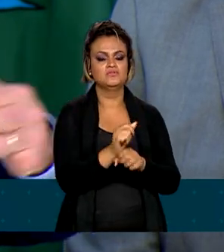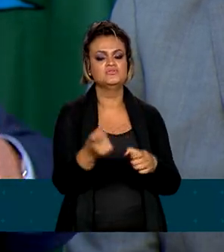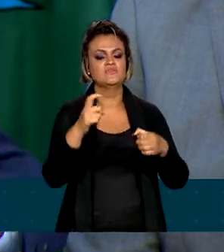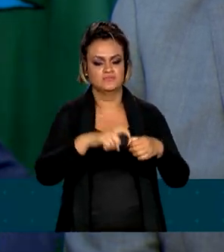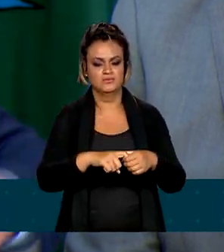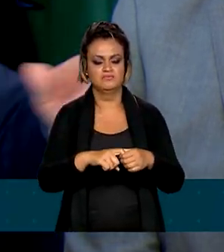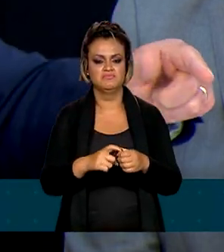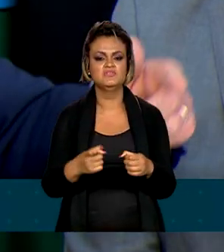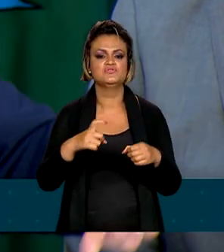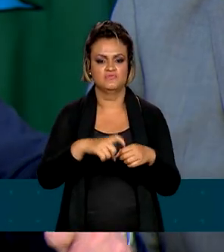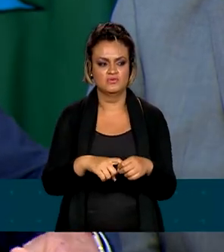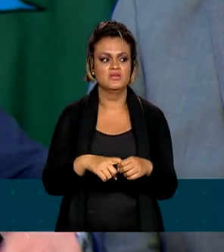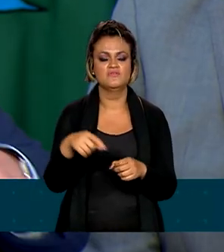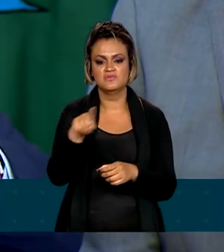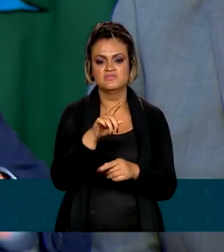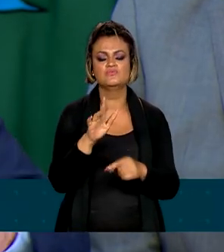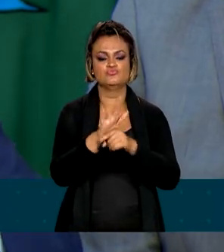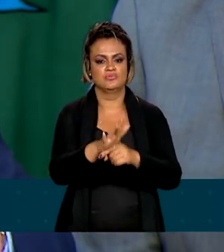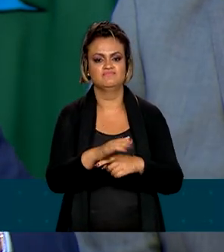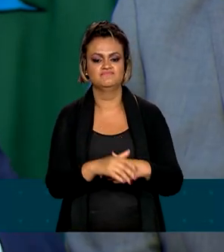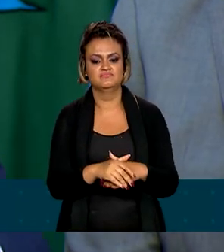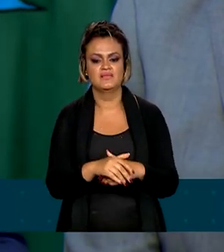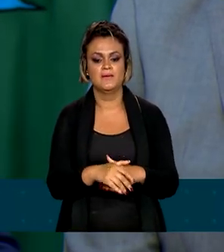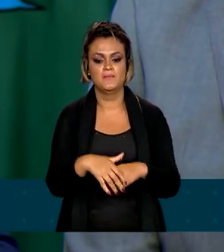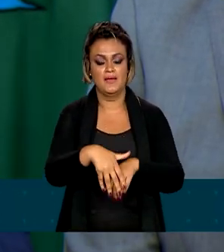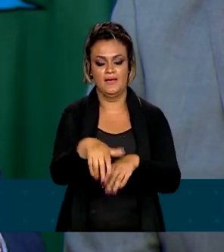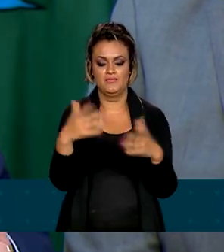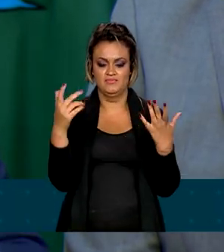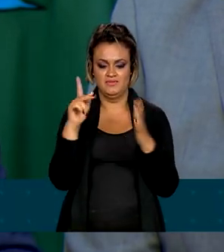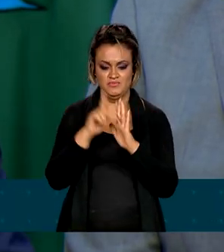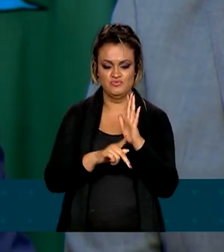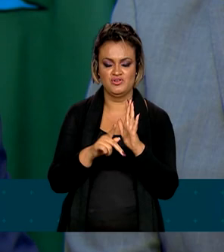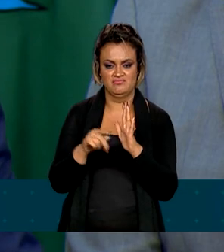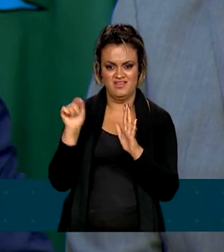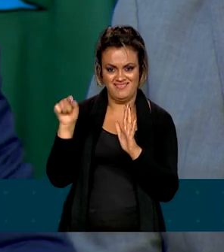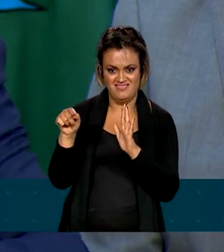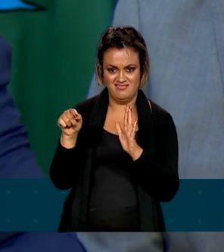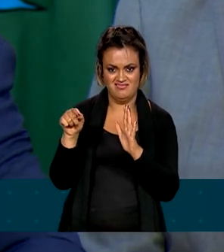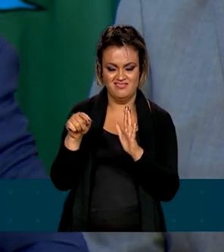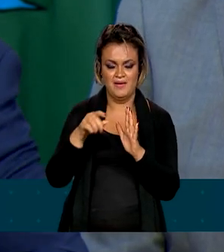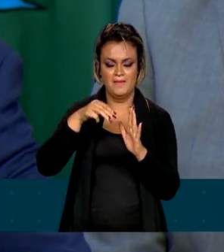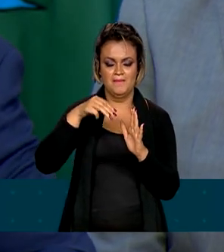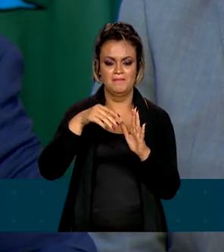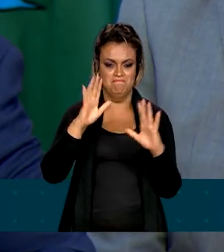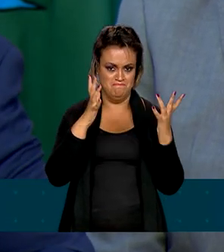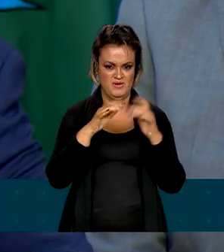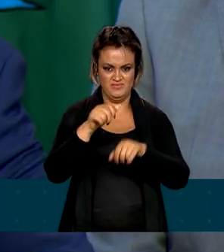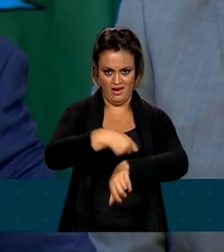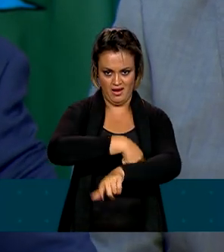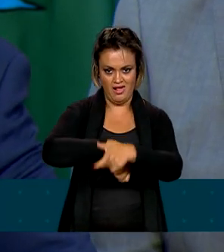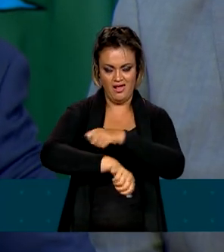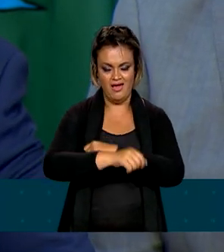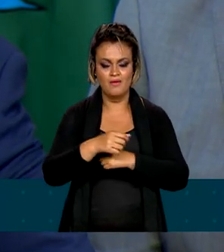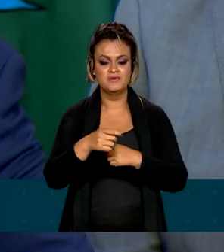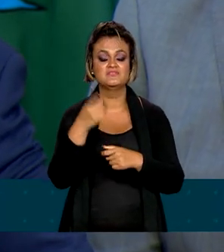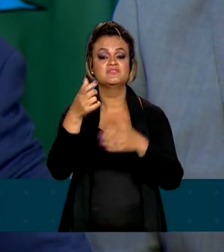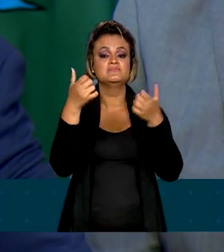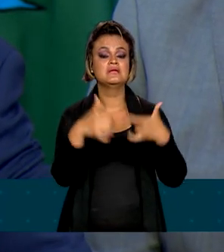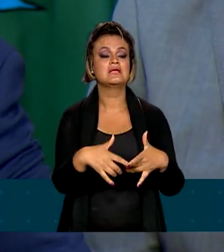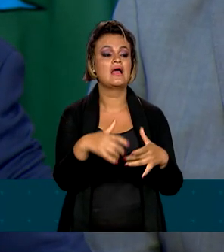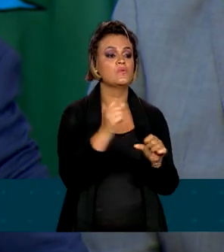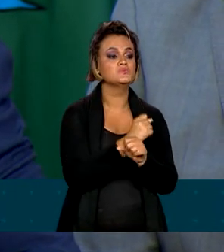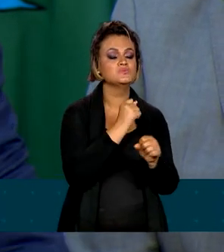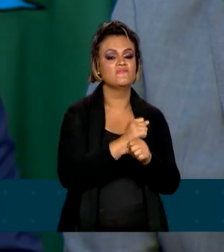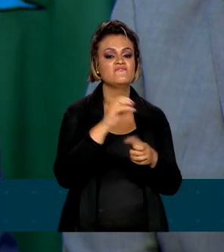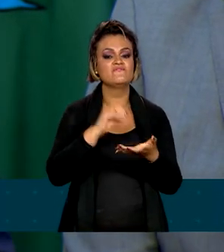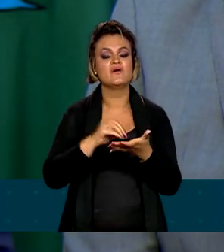vão ser contribuintes, porque o Mãos à Obra que o Rui anunciou aí, vocês vão dizer qual é a obra da cidade